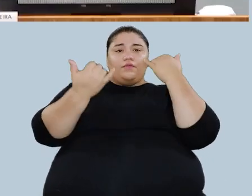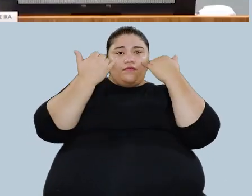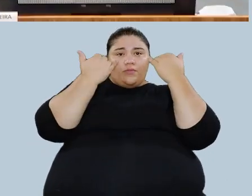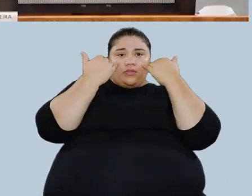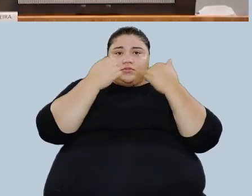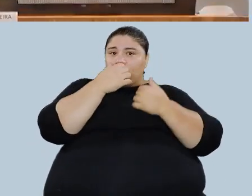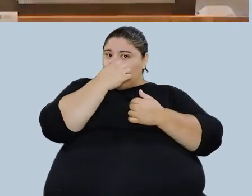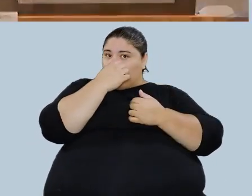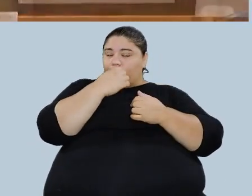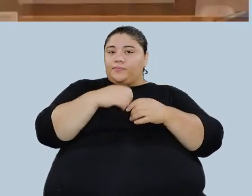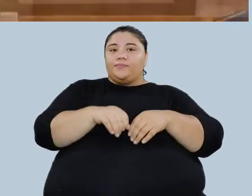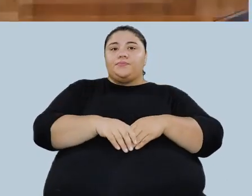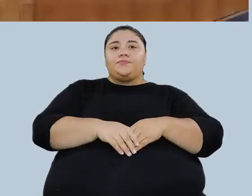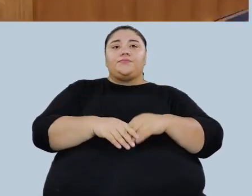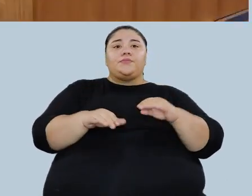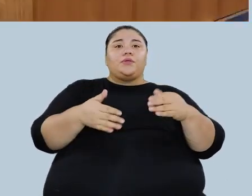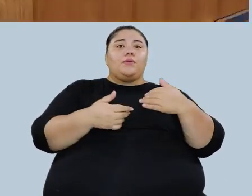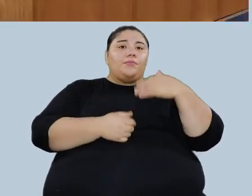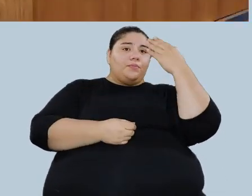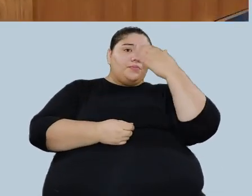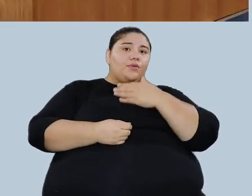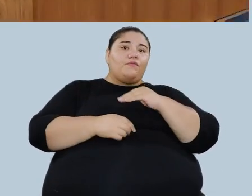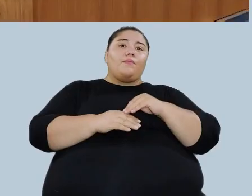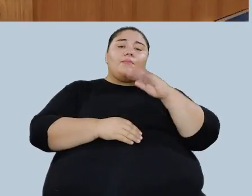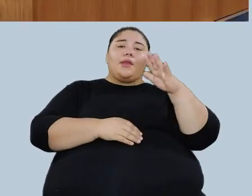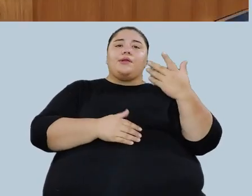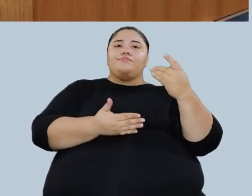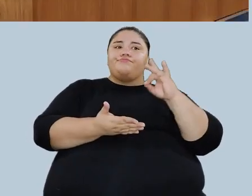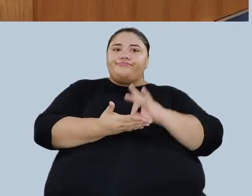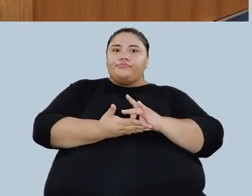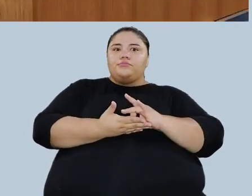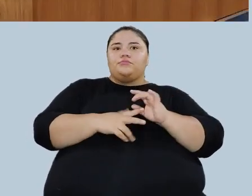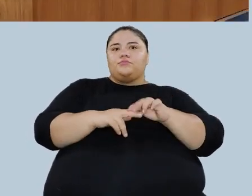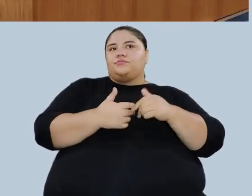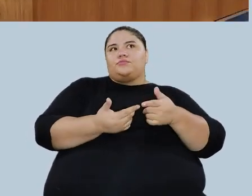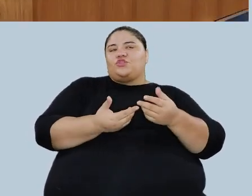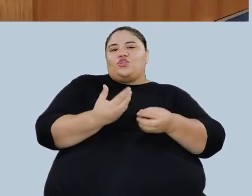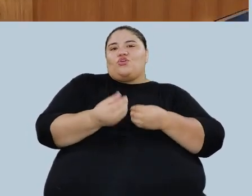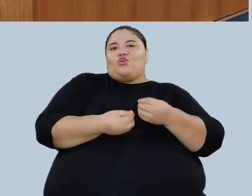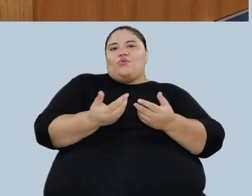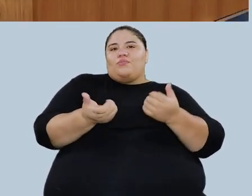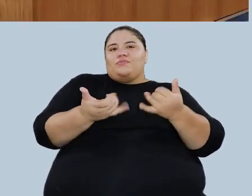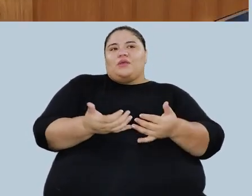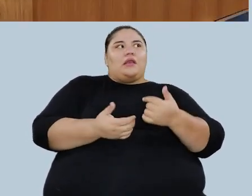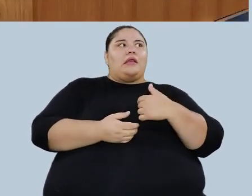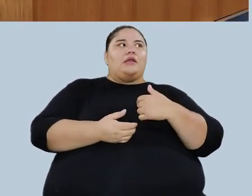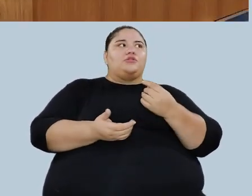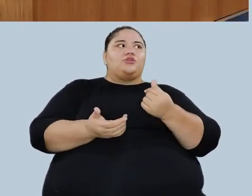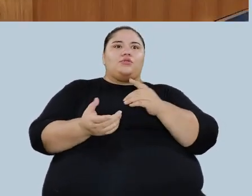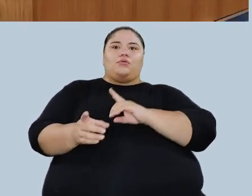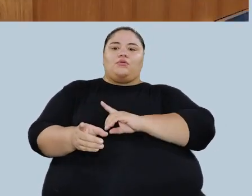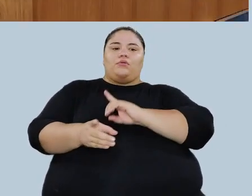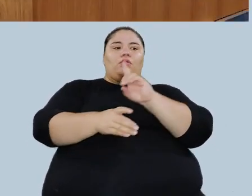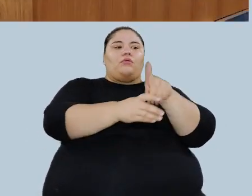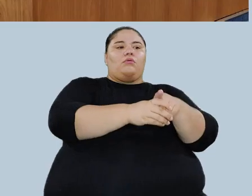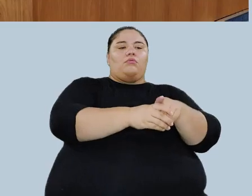serão intensivas. Será ótimo. Então, as provas serão muito mais contundentes, porque o sujeito não tem como, né, dizer que não saiu dinheiro de uma conta